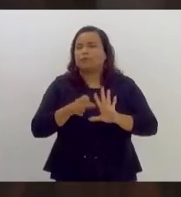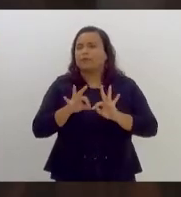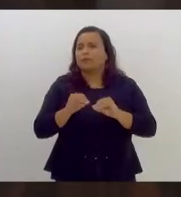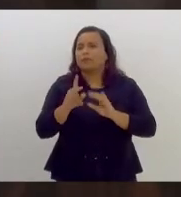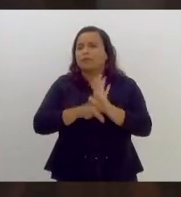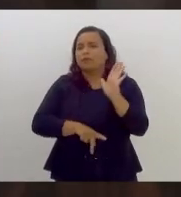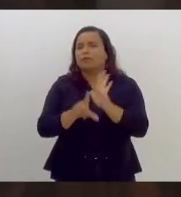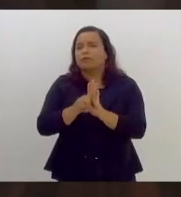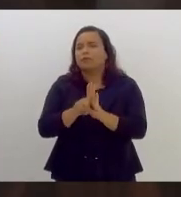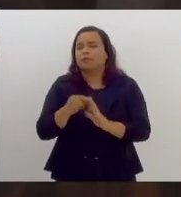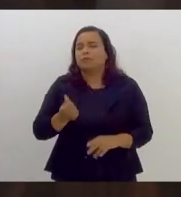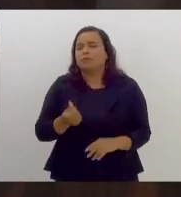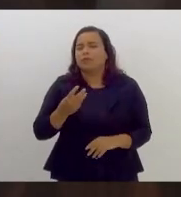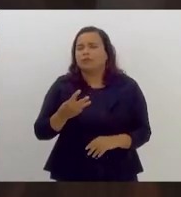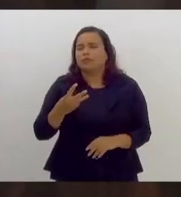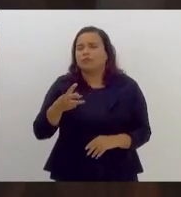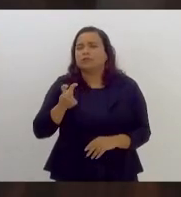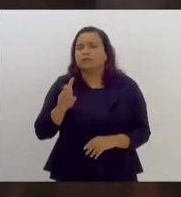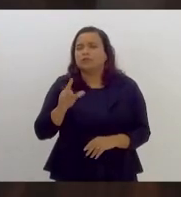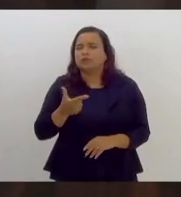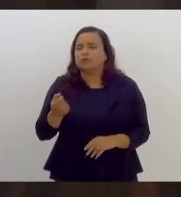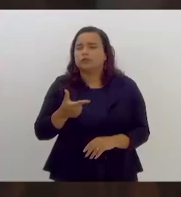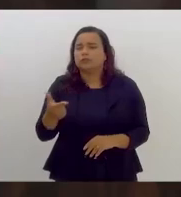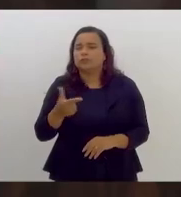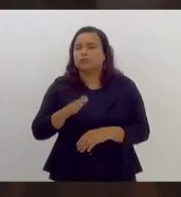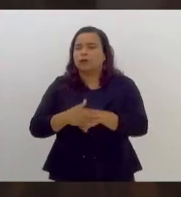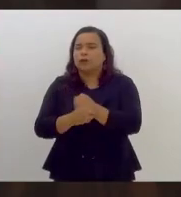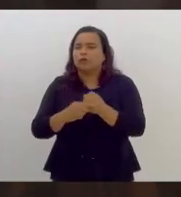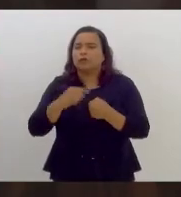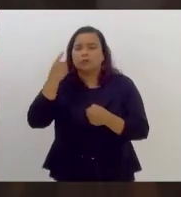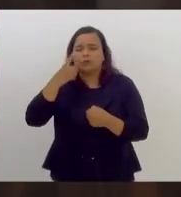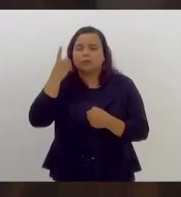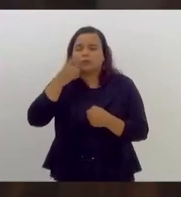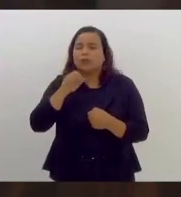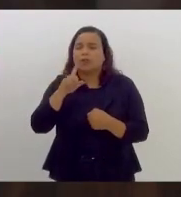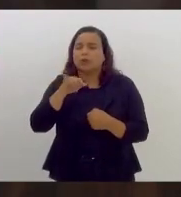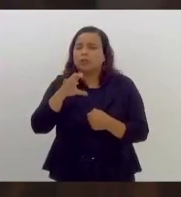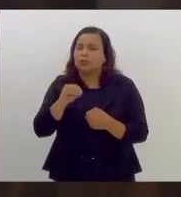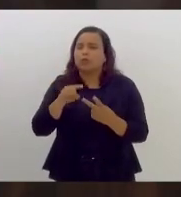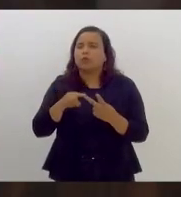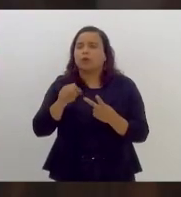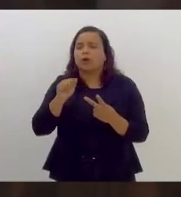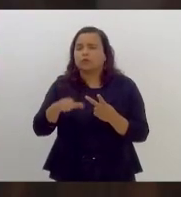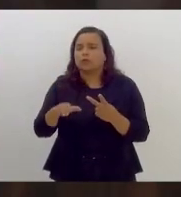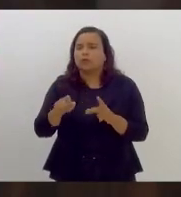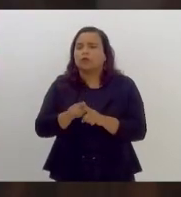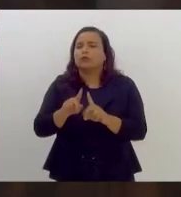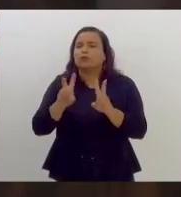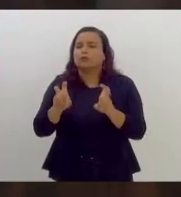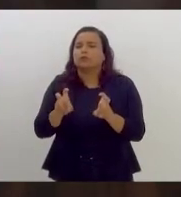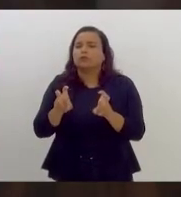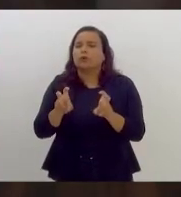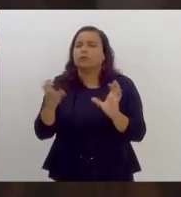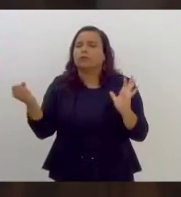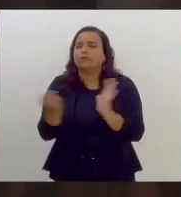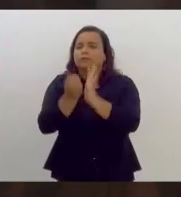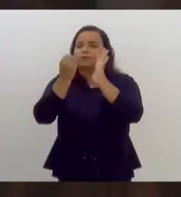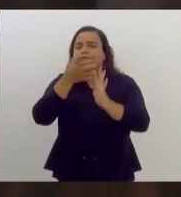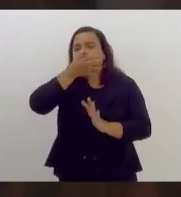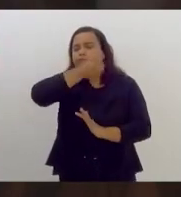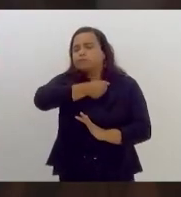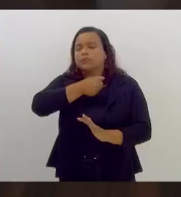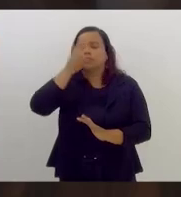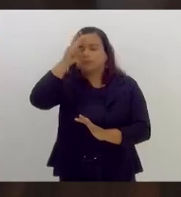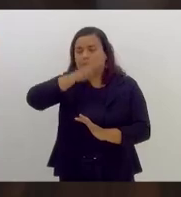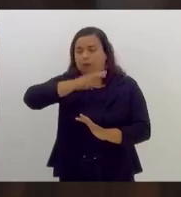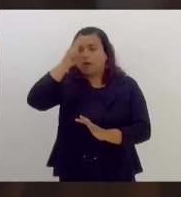projeto de lei 6335 de 22, de autoria dos deputados Eurico Júnior e André Siciliano, que dispõe sobre o tombamento por interesse histórico e cultural do